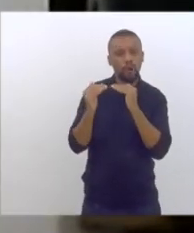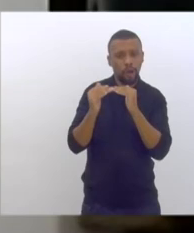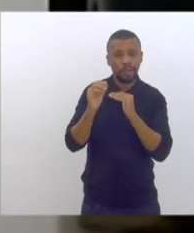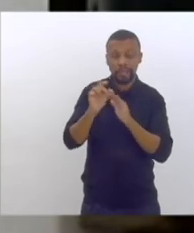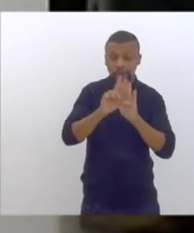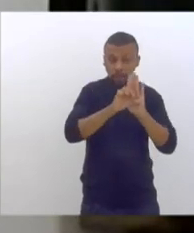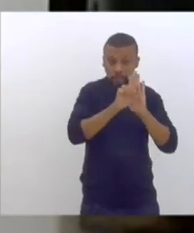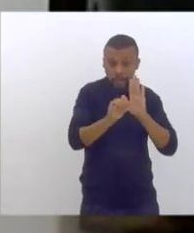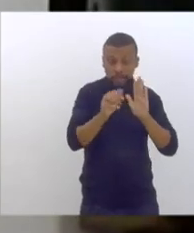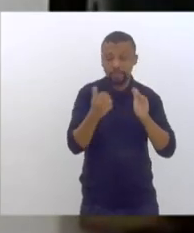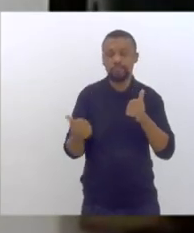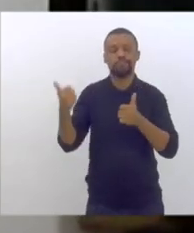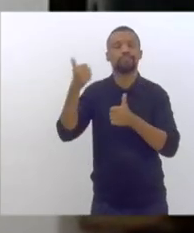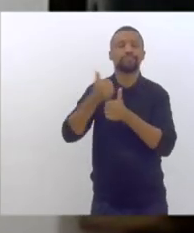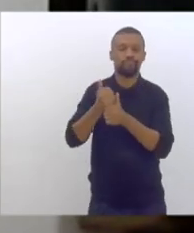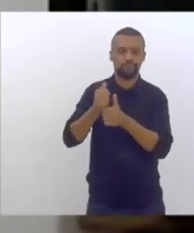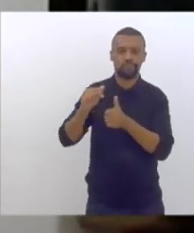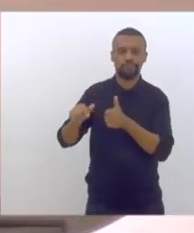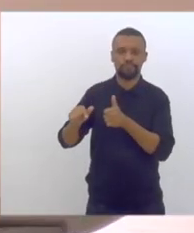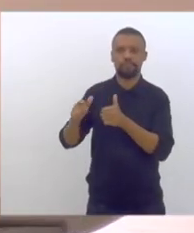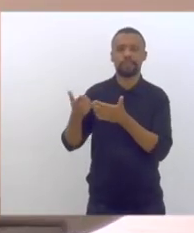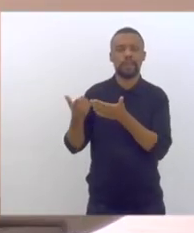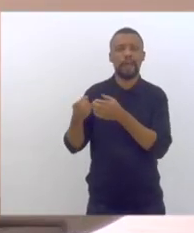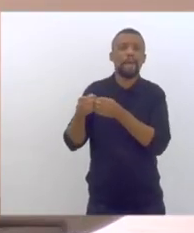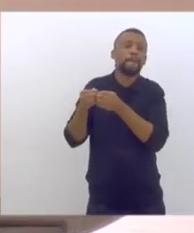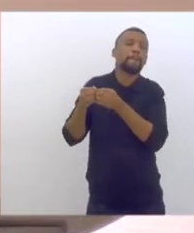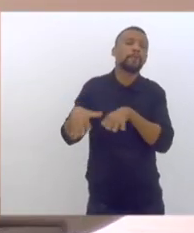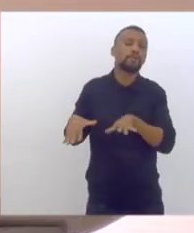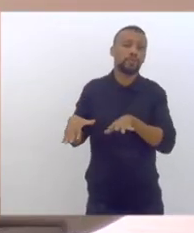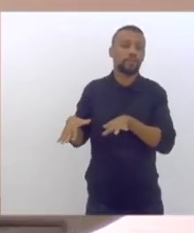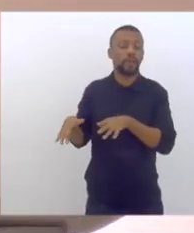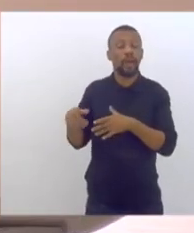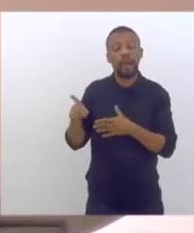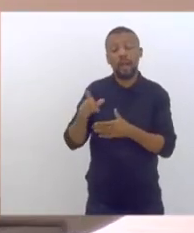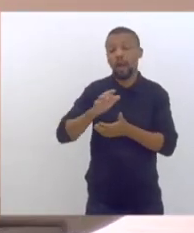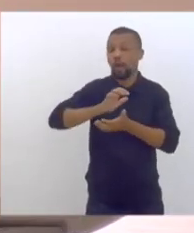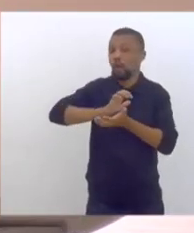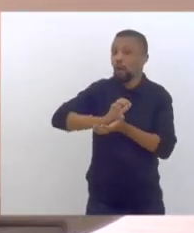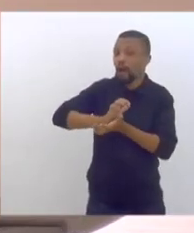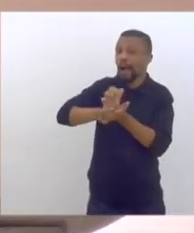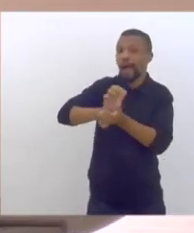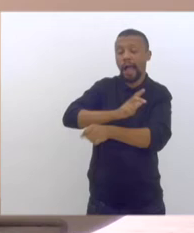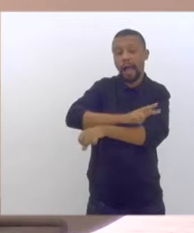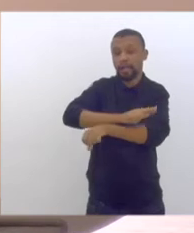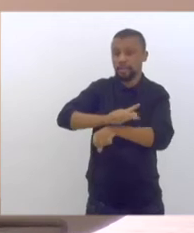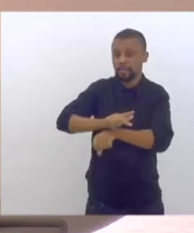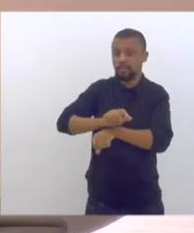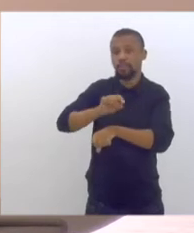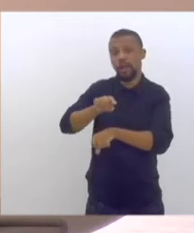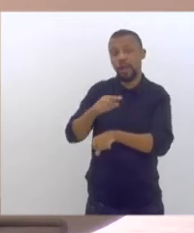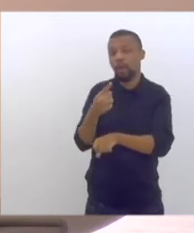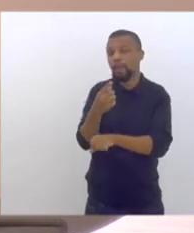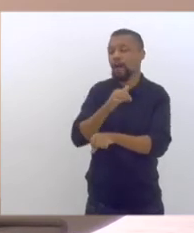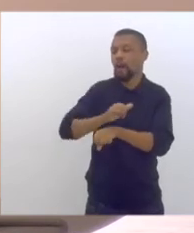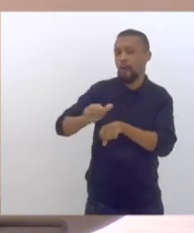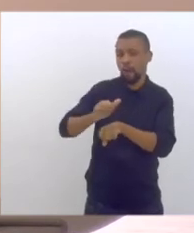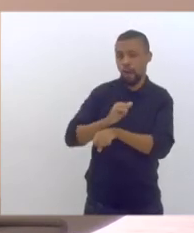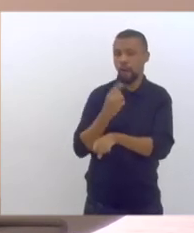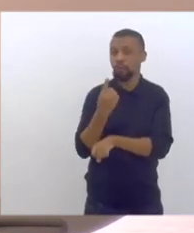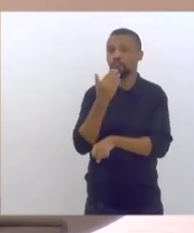prejudicar habilidade é até porque o racismo é um mato das formas de